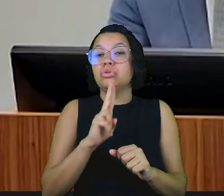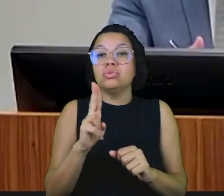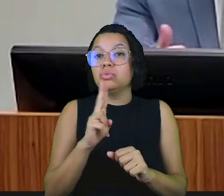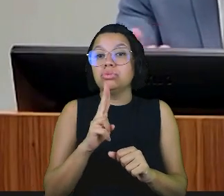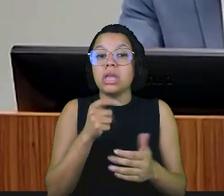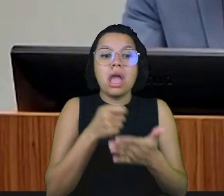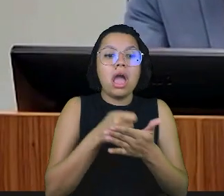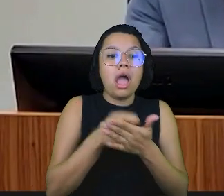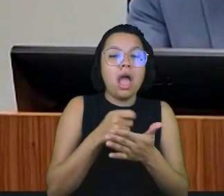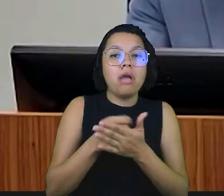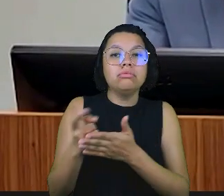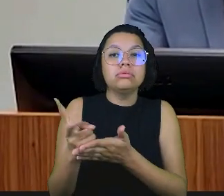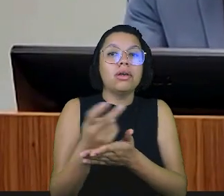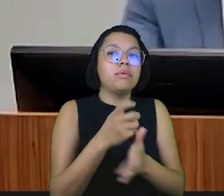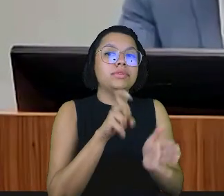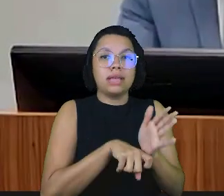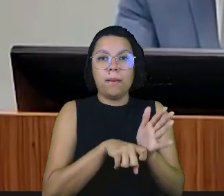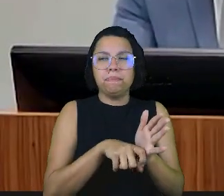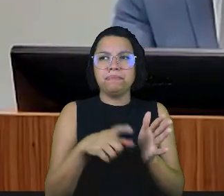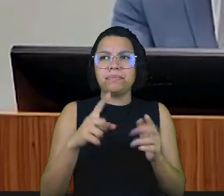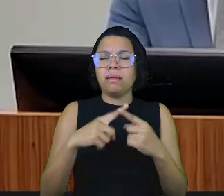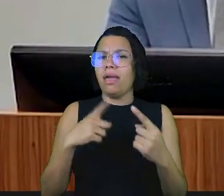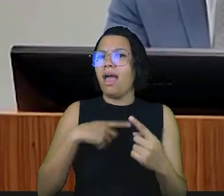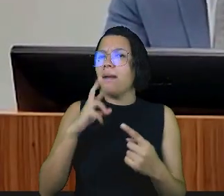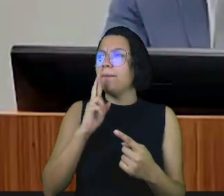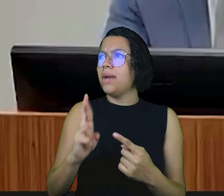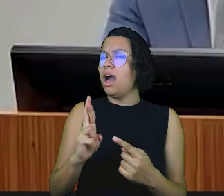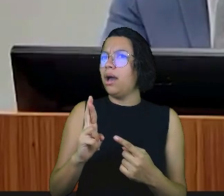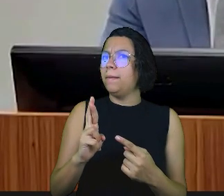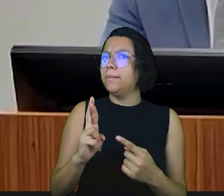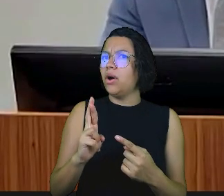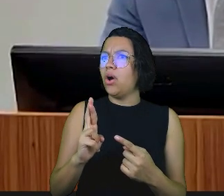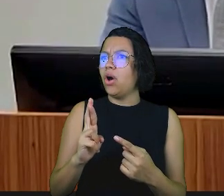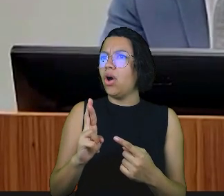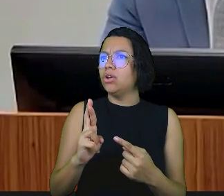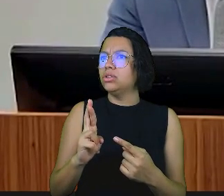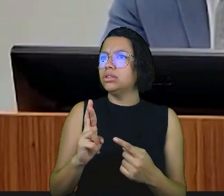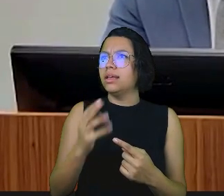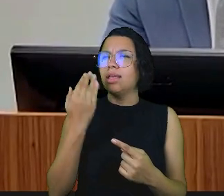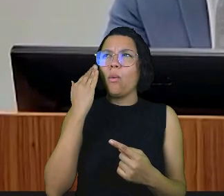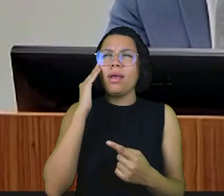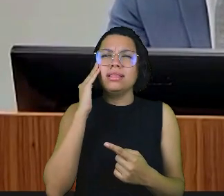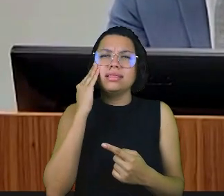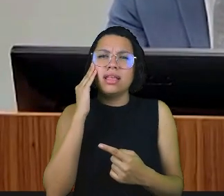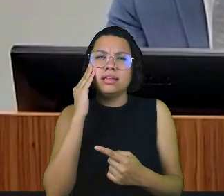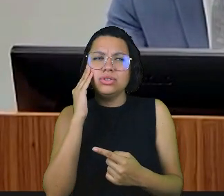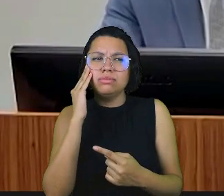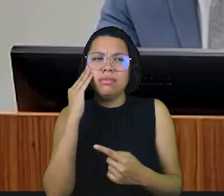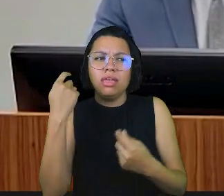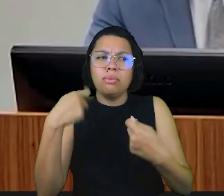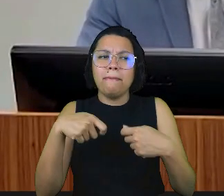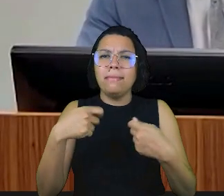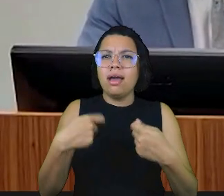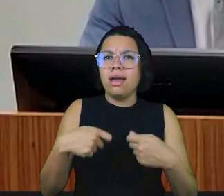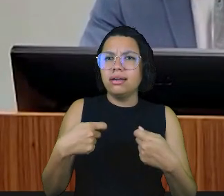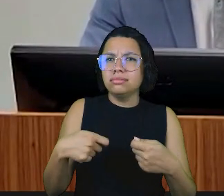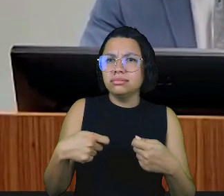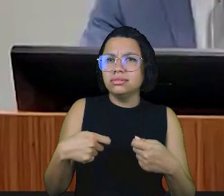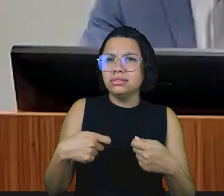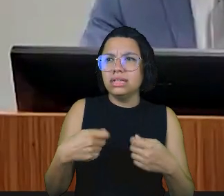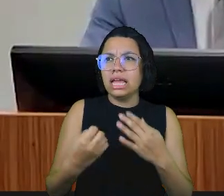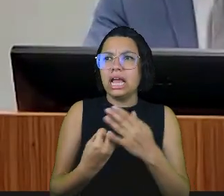E obteve uma resposta cuja compreensão demanda a elaboração